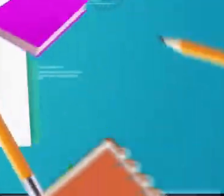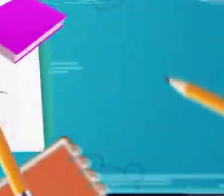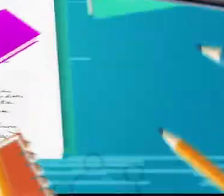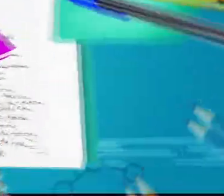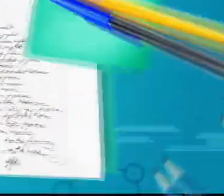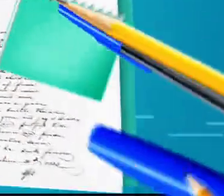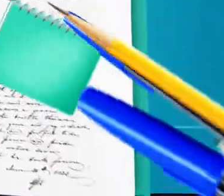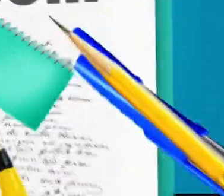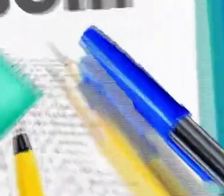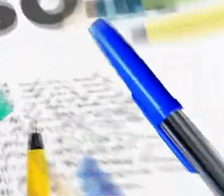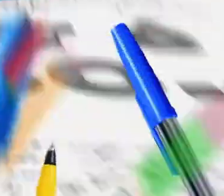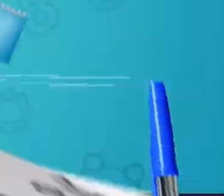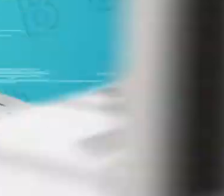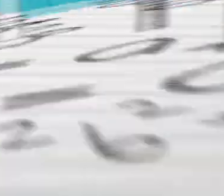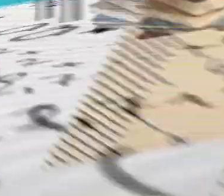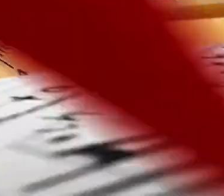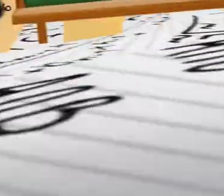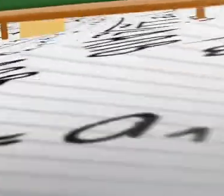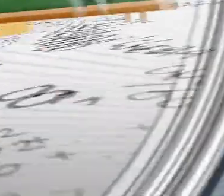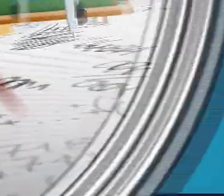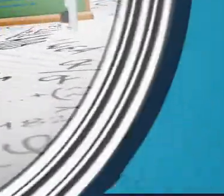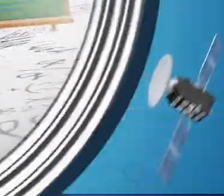E aí